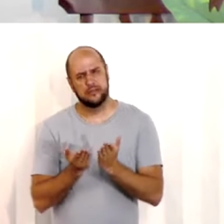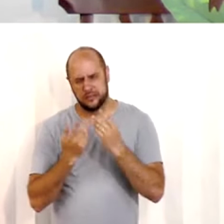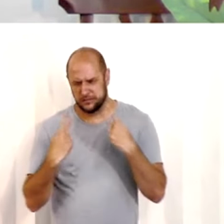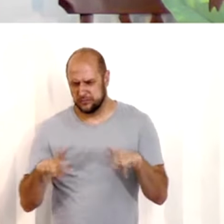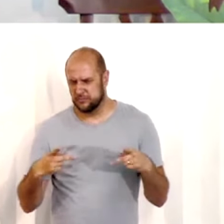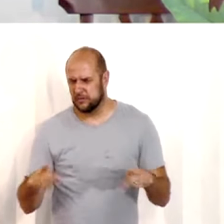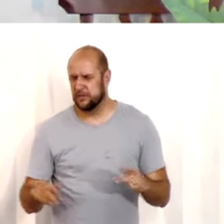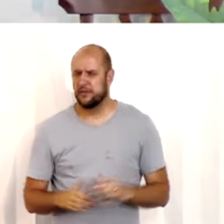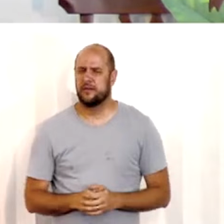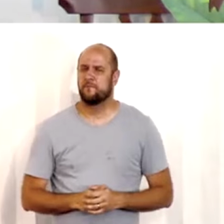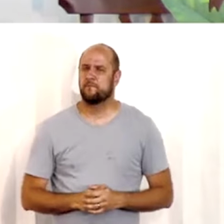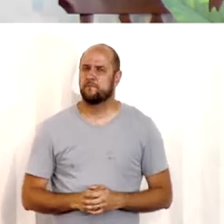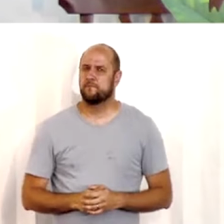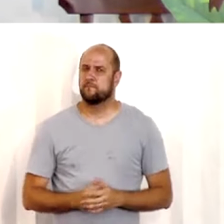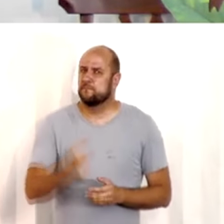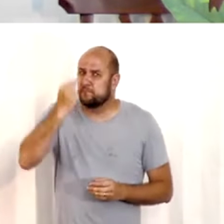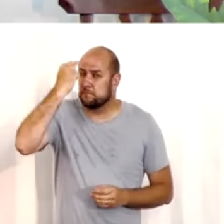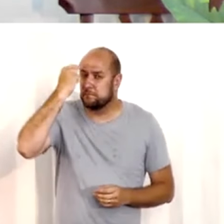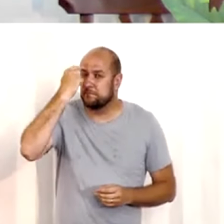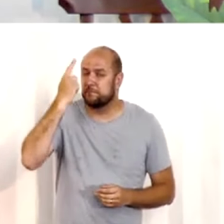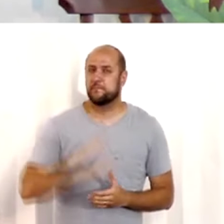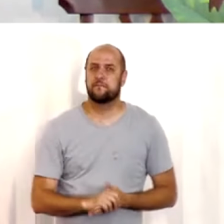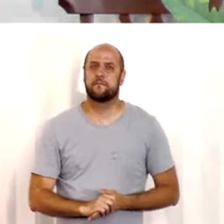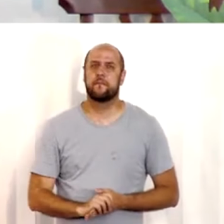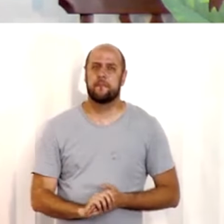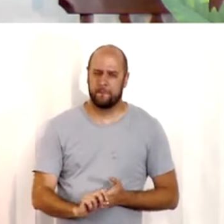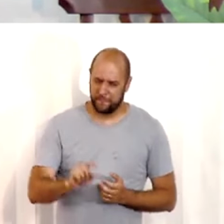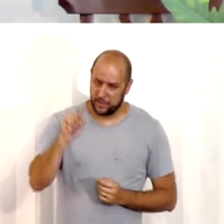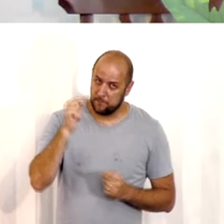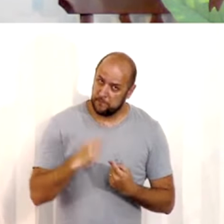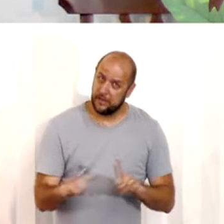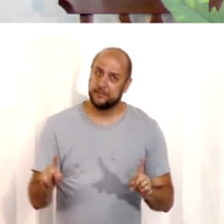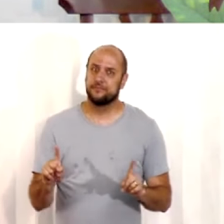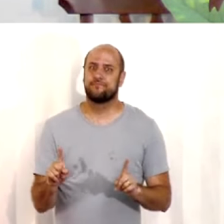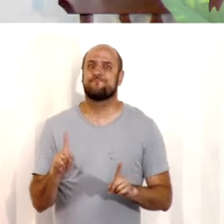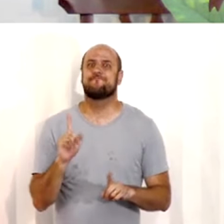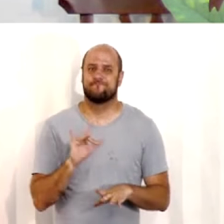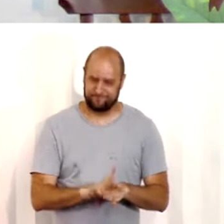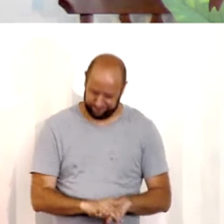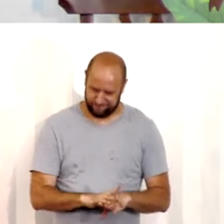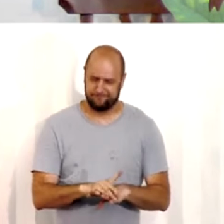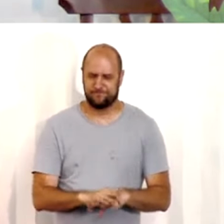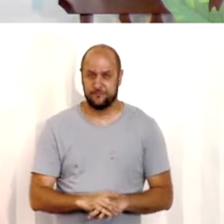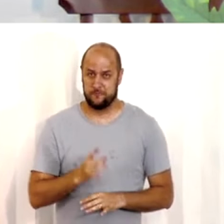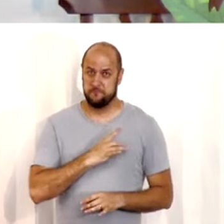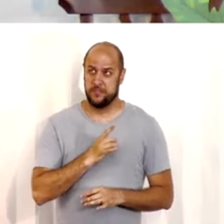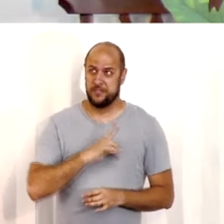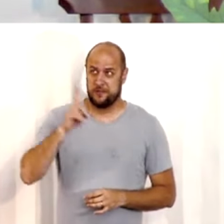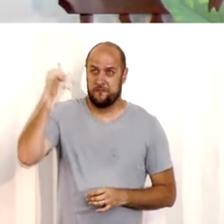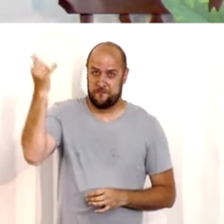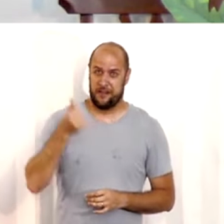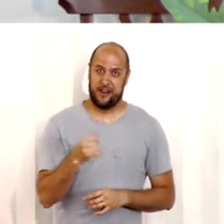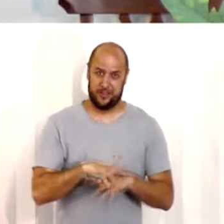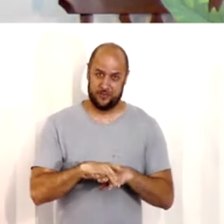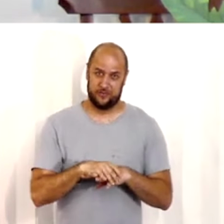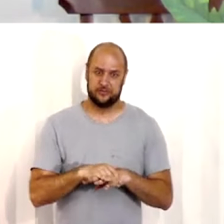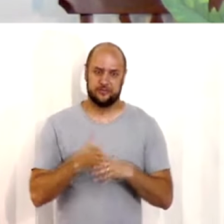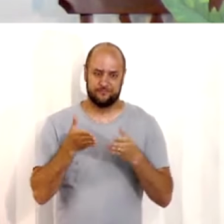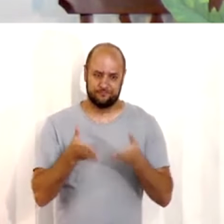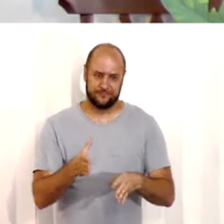pensa, é acometido daquela doença que temia quando foi falado lá nos Estados Unidos.